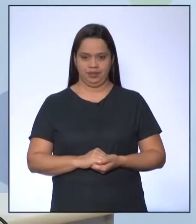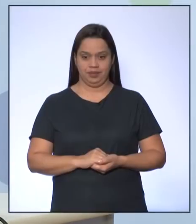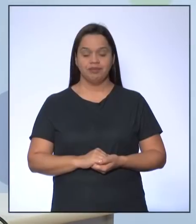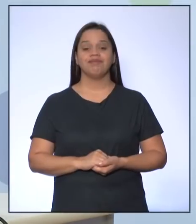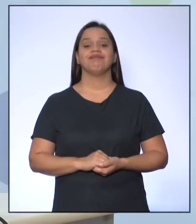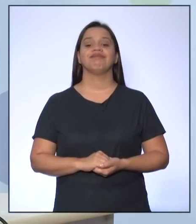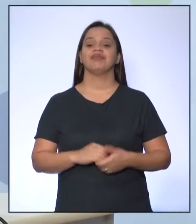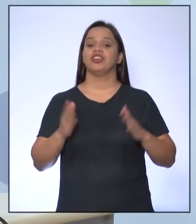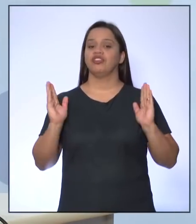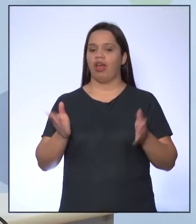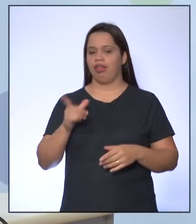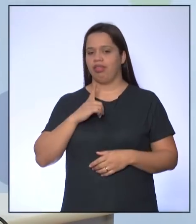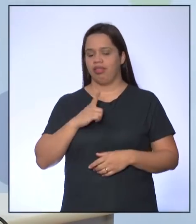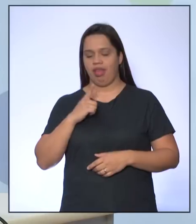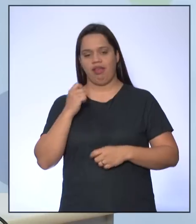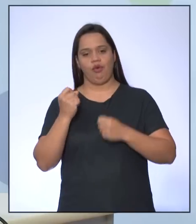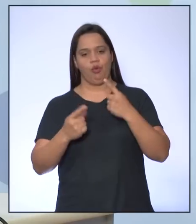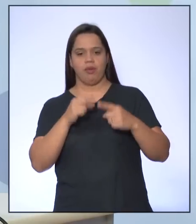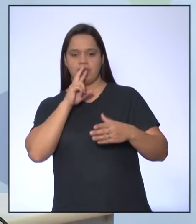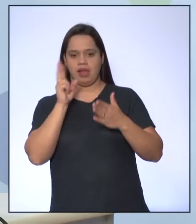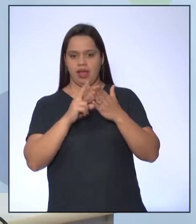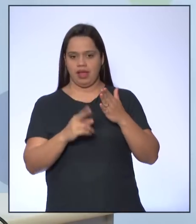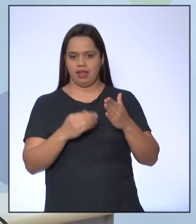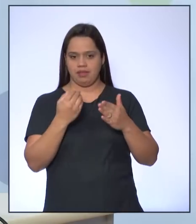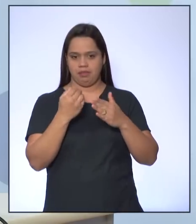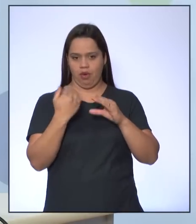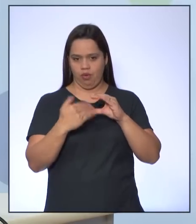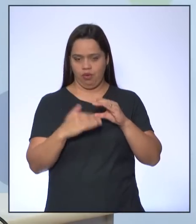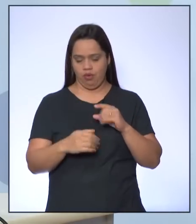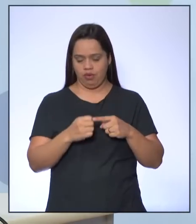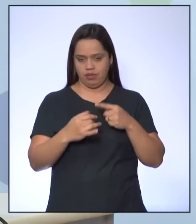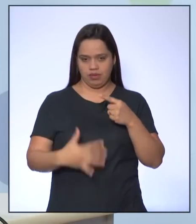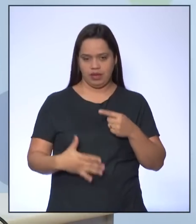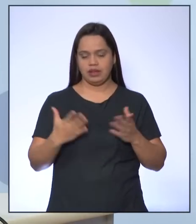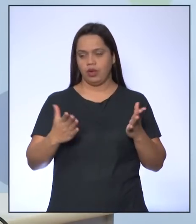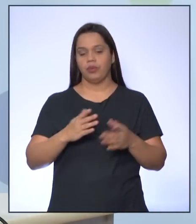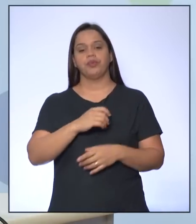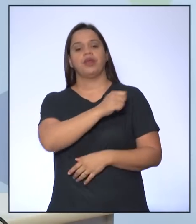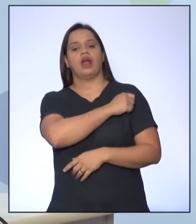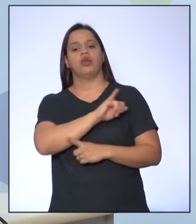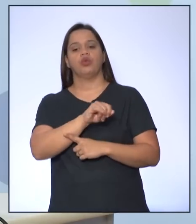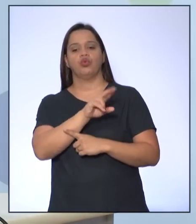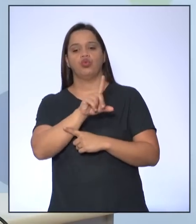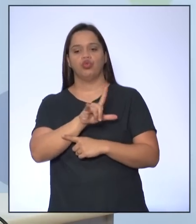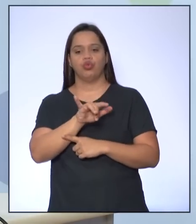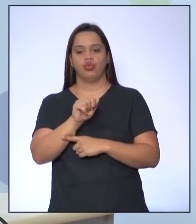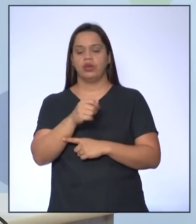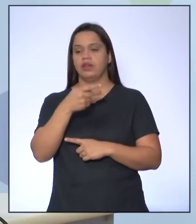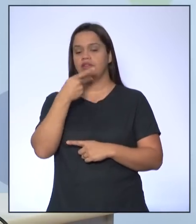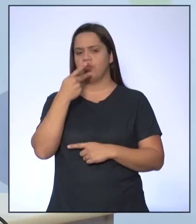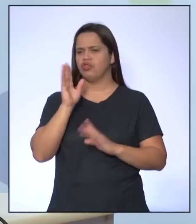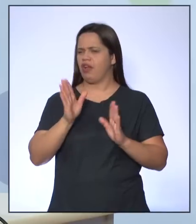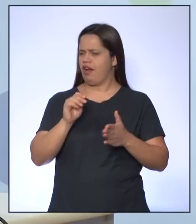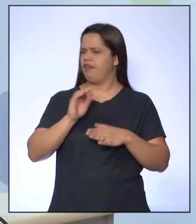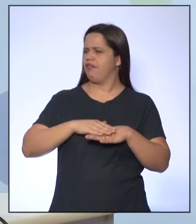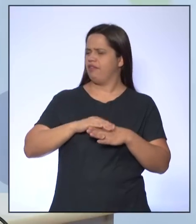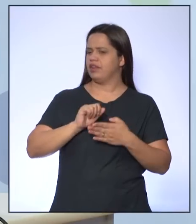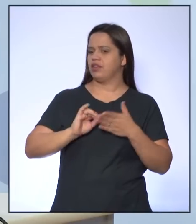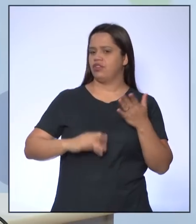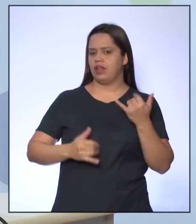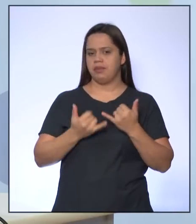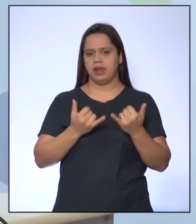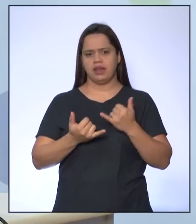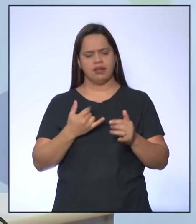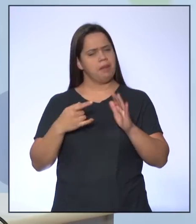Bom, tivemos algumas interações no chat. Inclusive, a Júlia disse que já fez uma atividade parecida. Você retirou